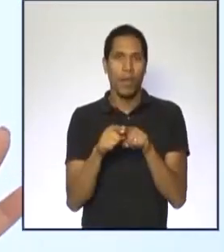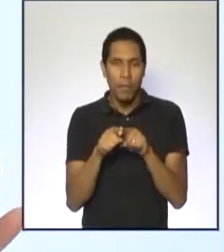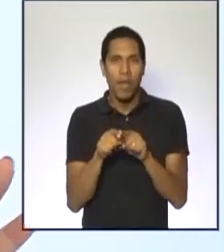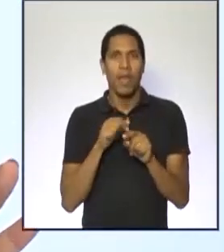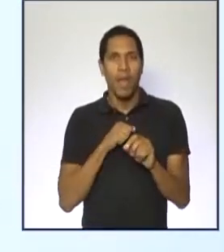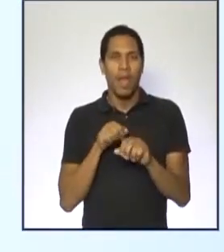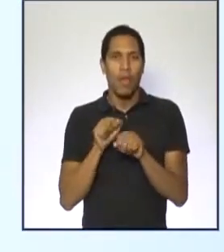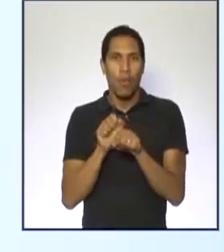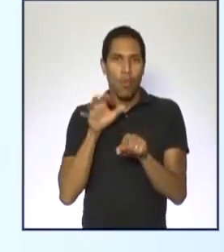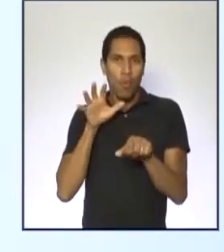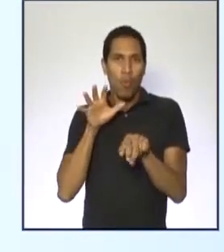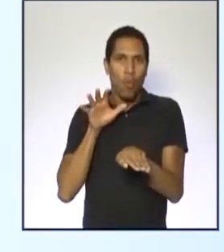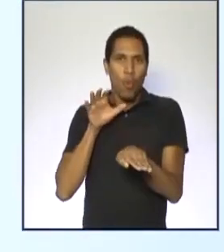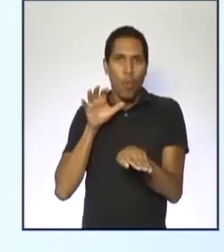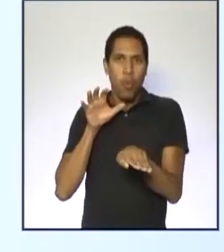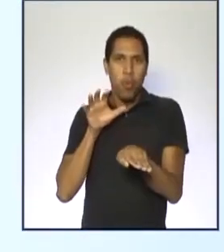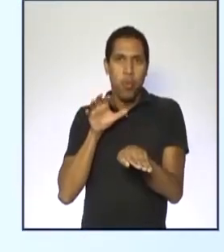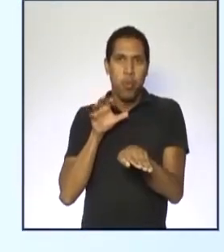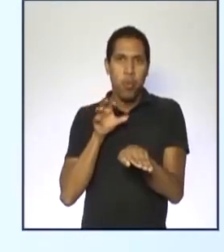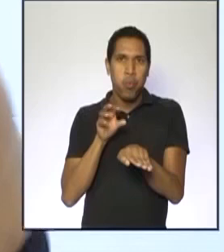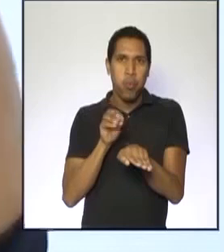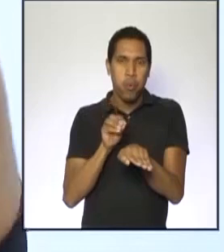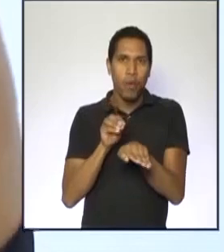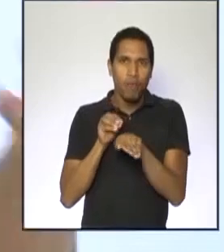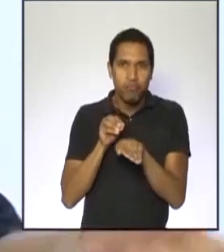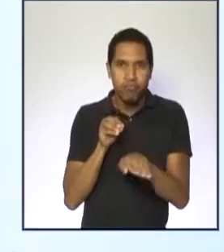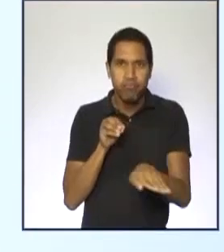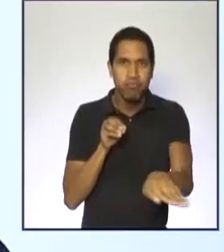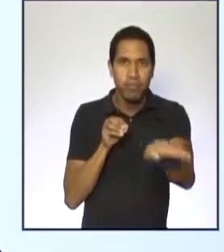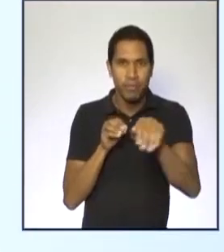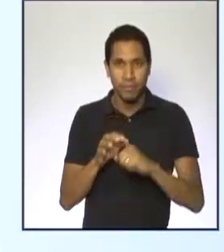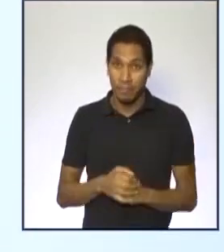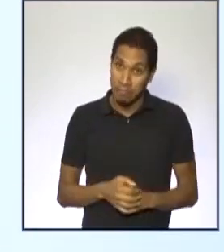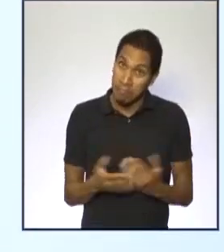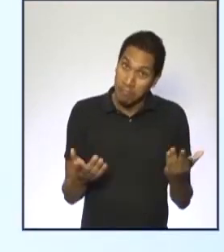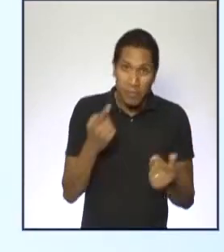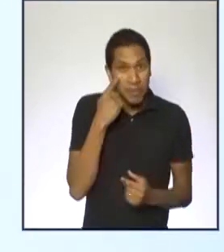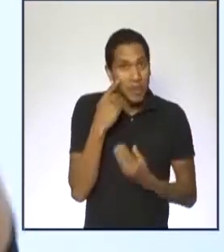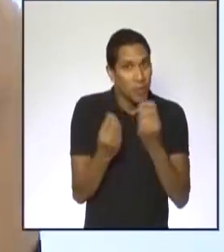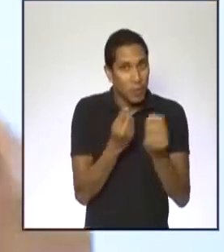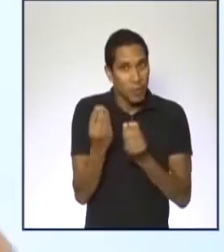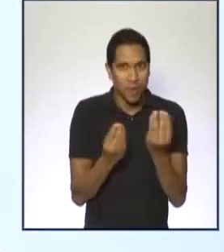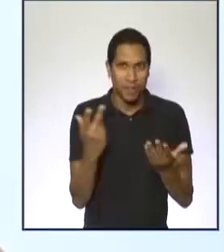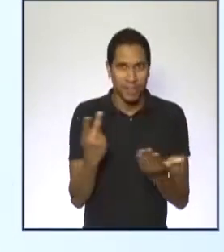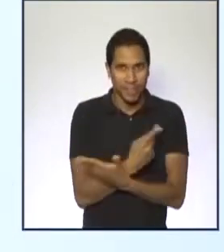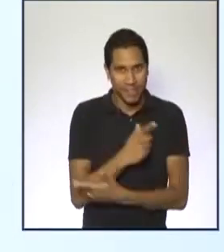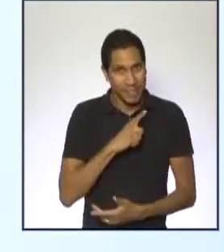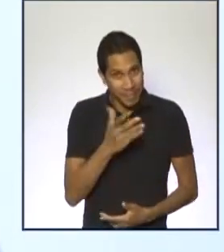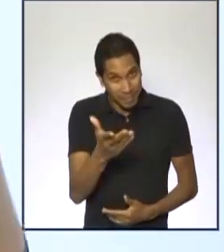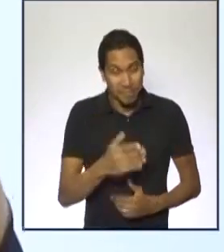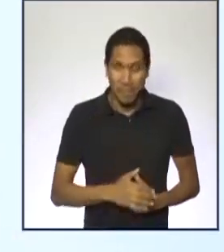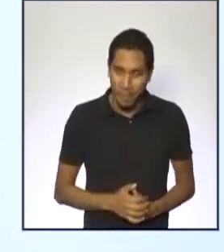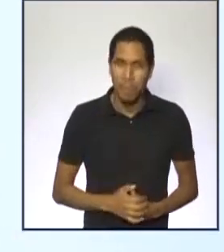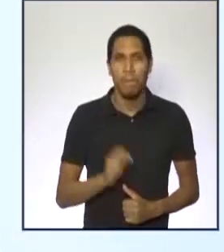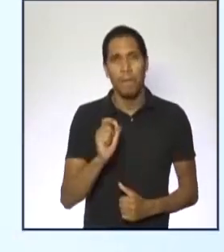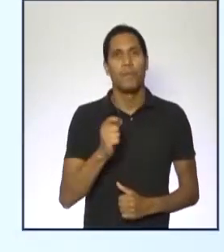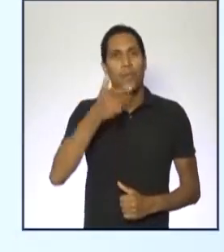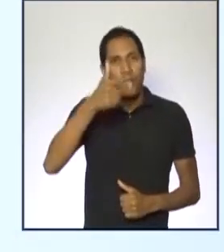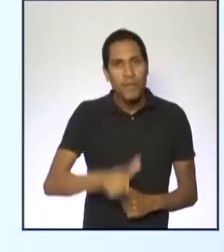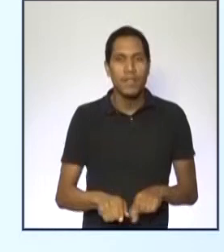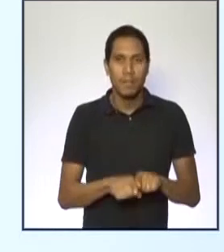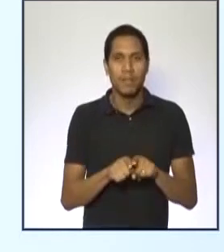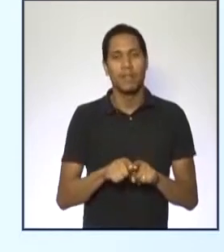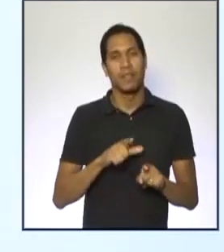descobrir. E eu quero que você preste atenção ou se você tiver os materiais que eu citei, vou repetir para vocês, as